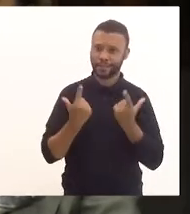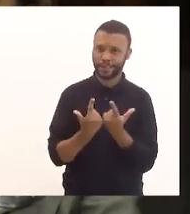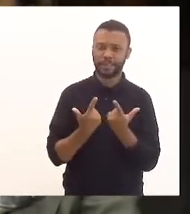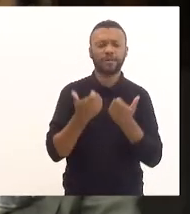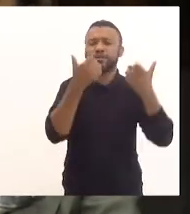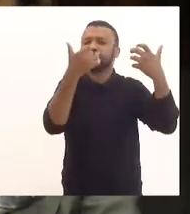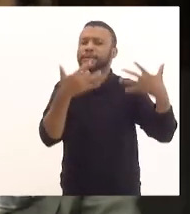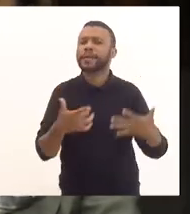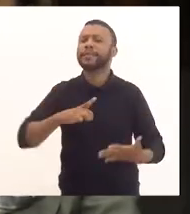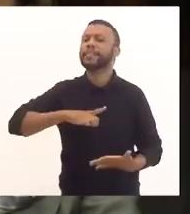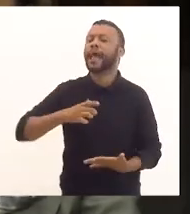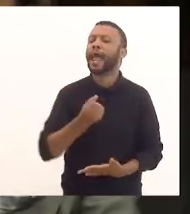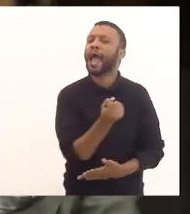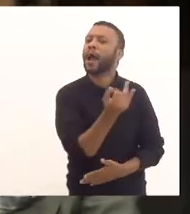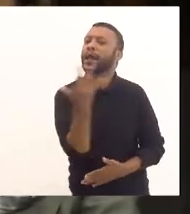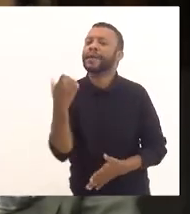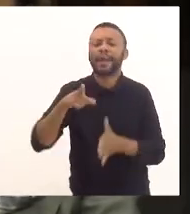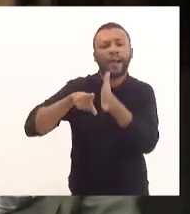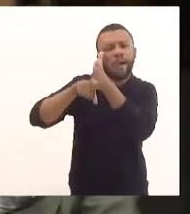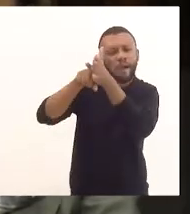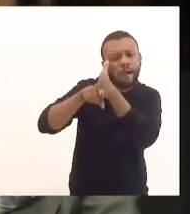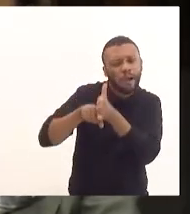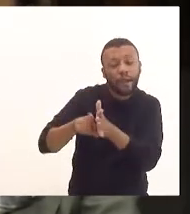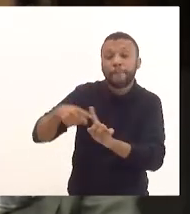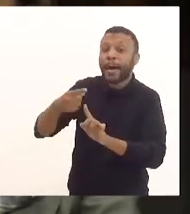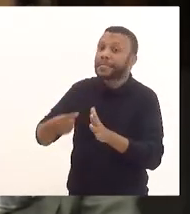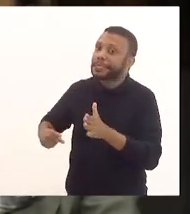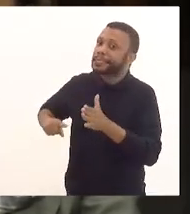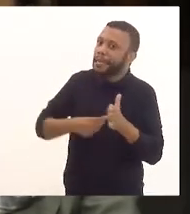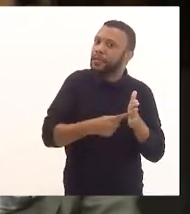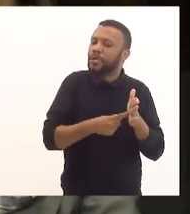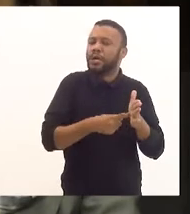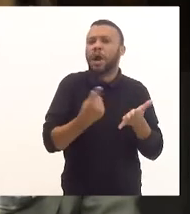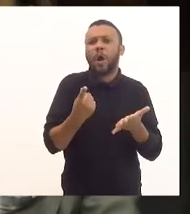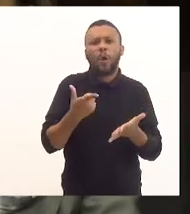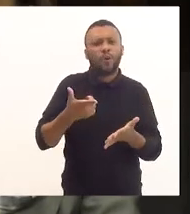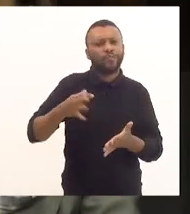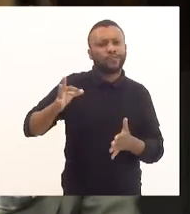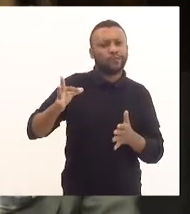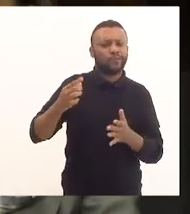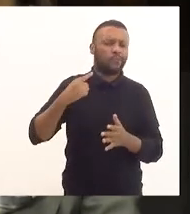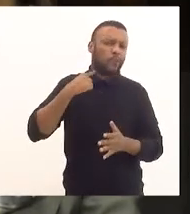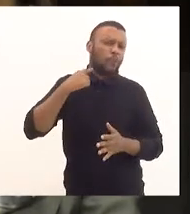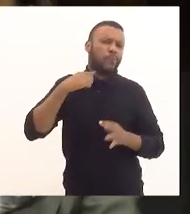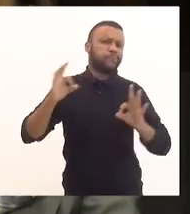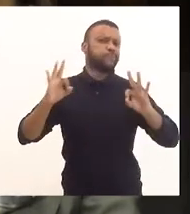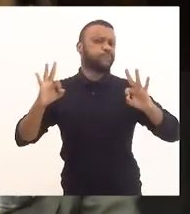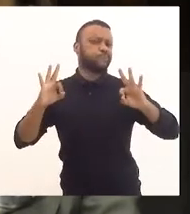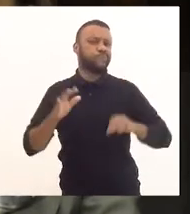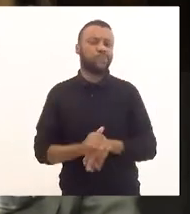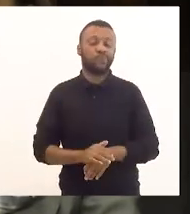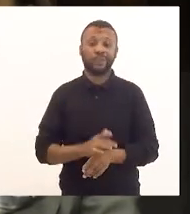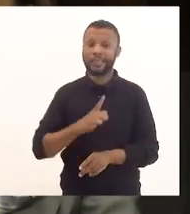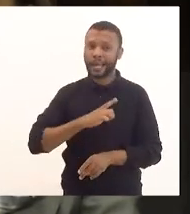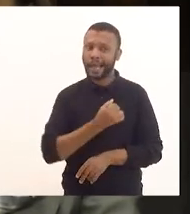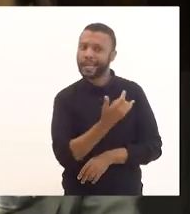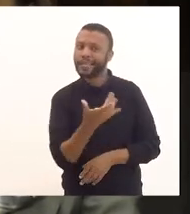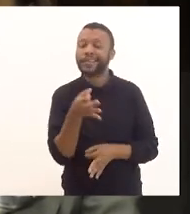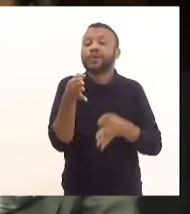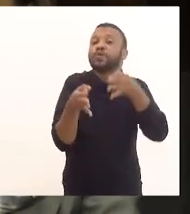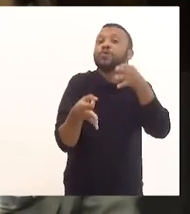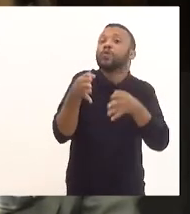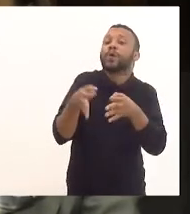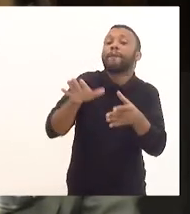dizia aqueles que investigam e denunciam os poderosos aqueles que julgam os poderosos